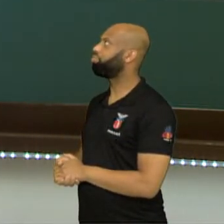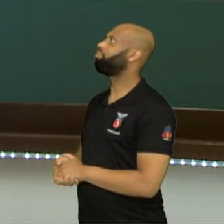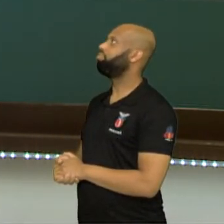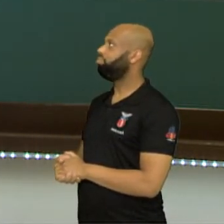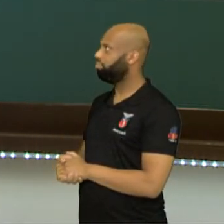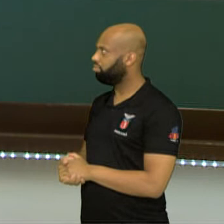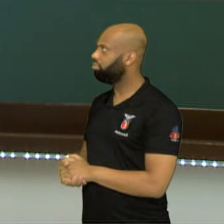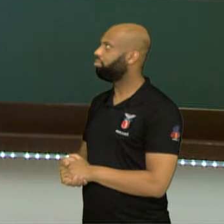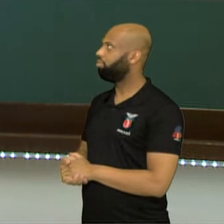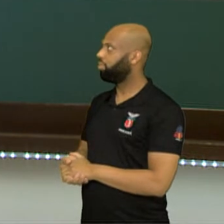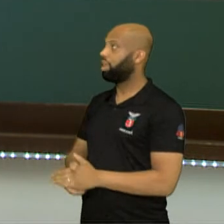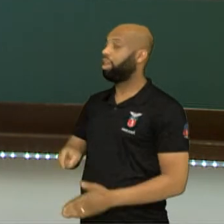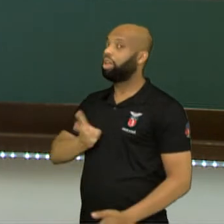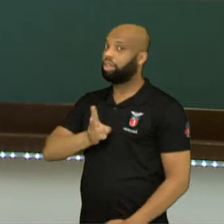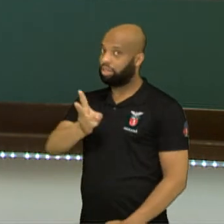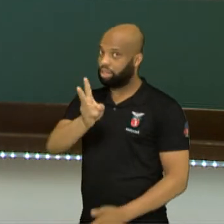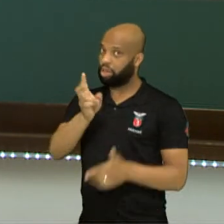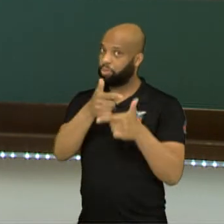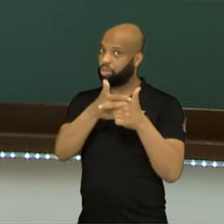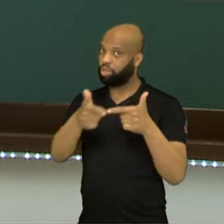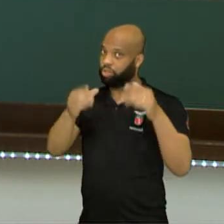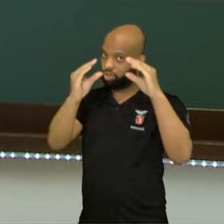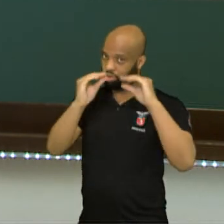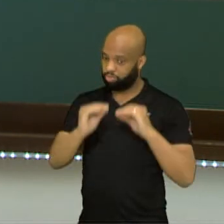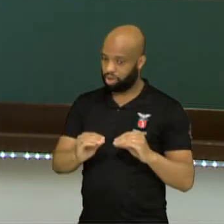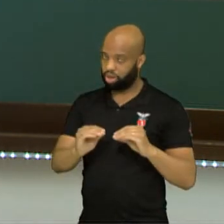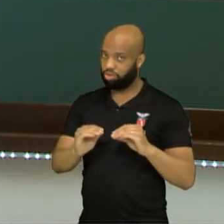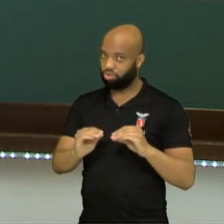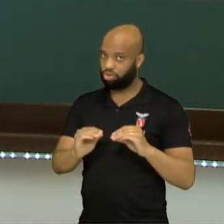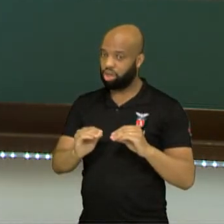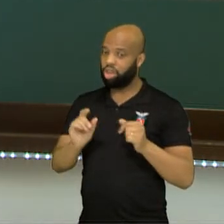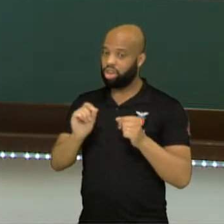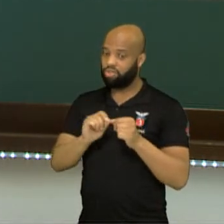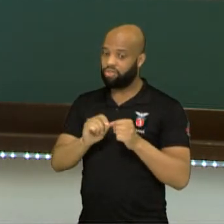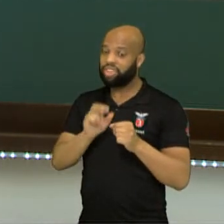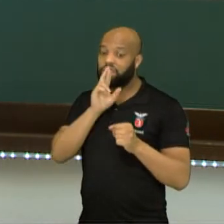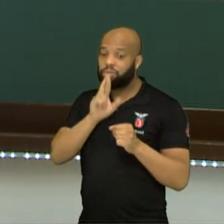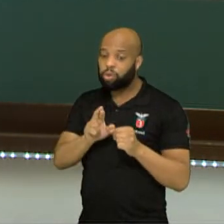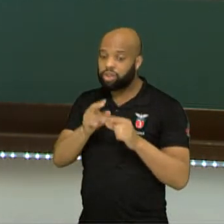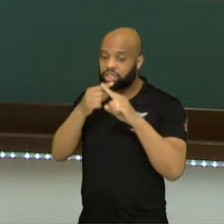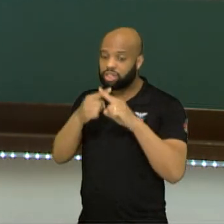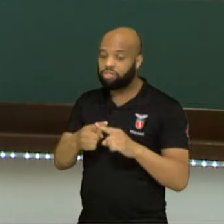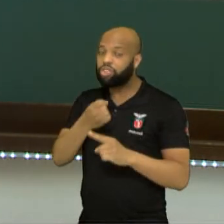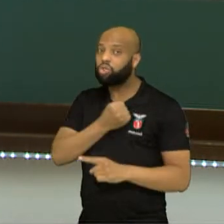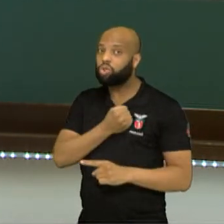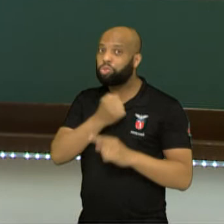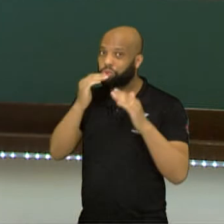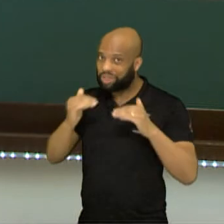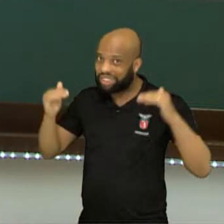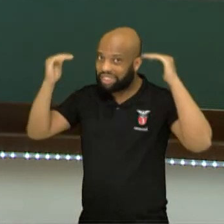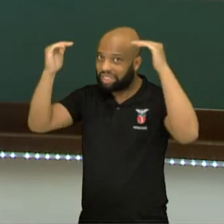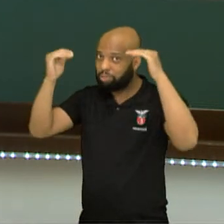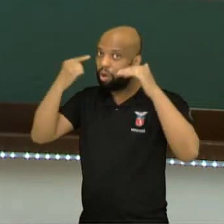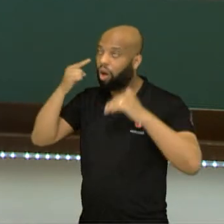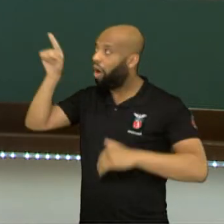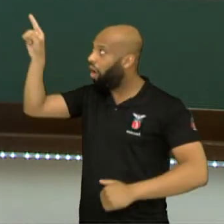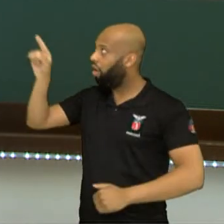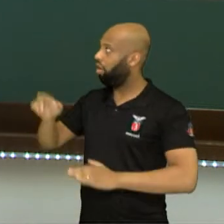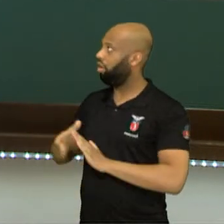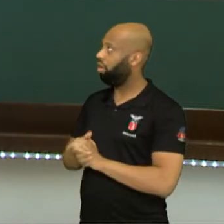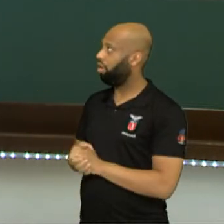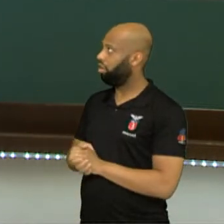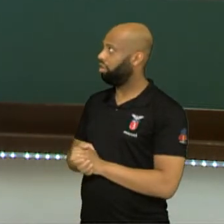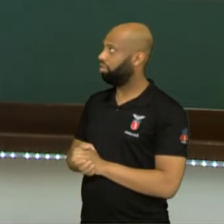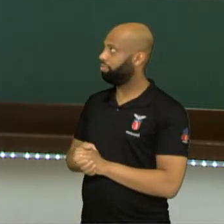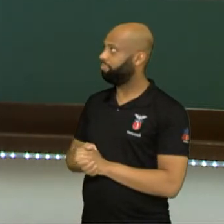Divide por 1, multiplica por 145 mil, 290 mil. todo